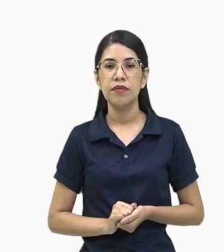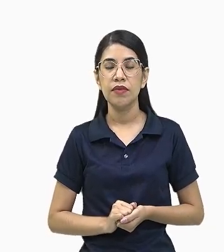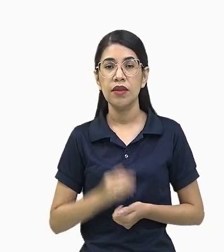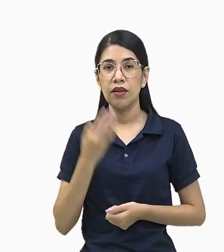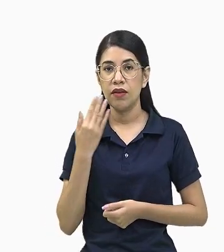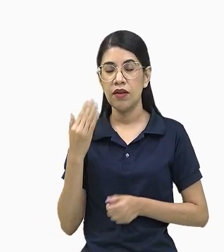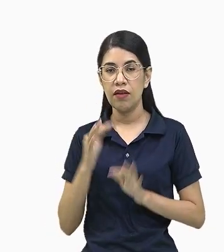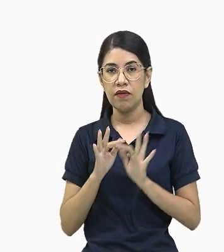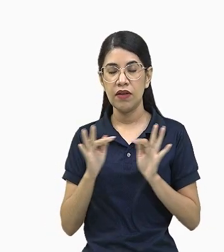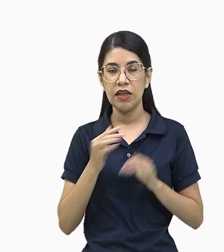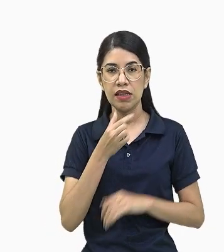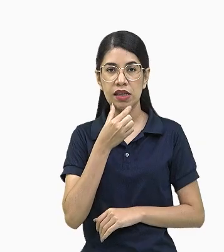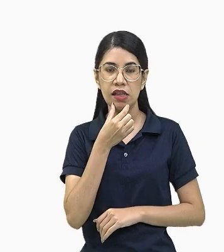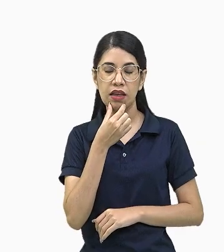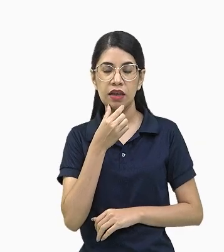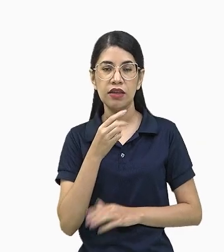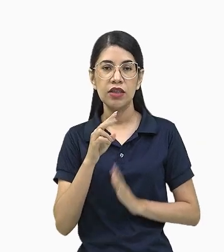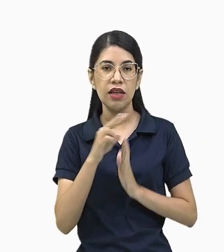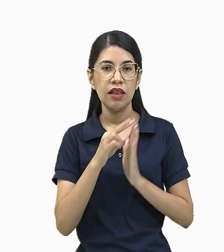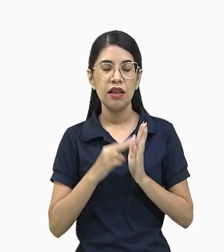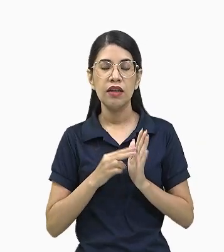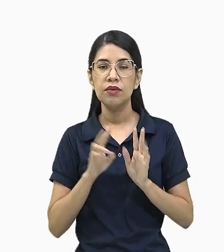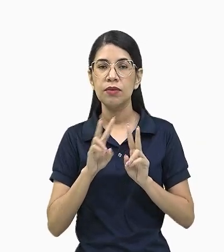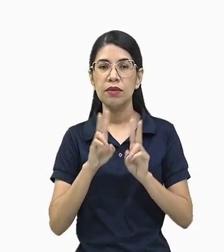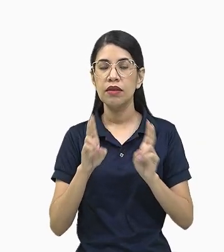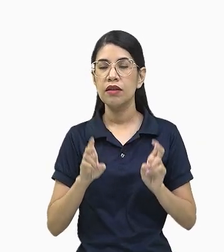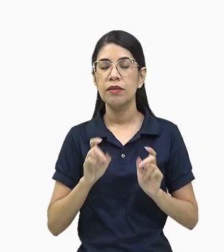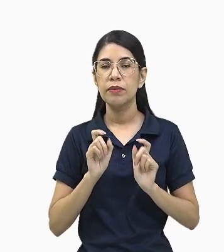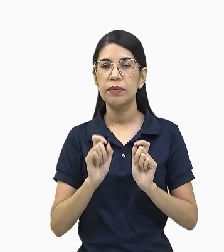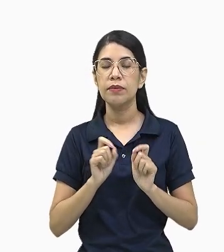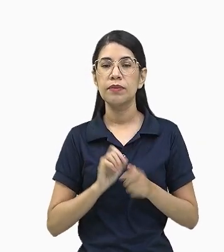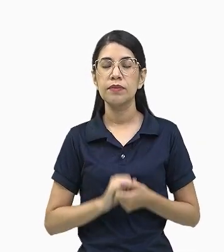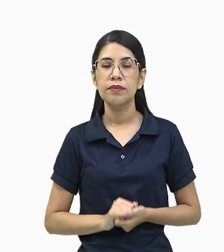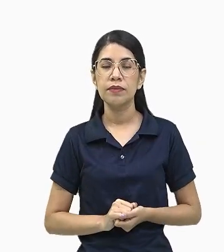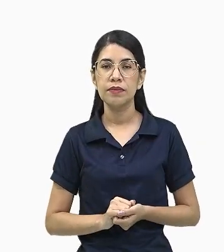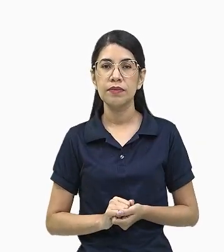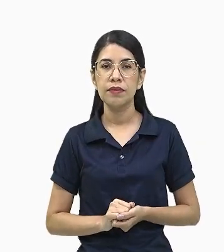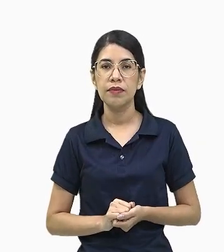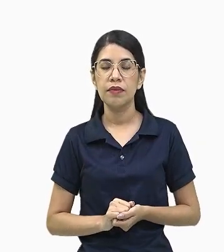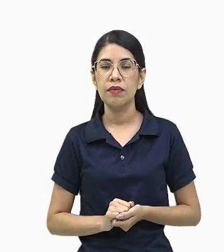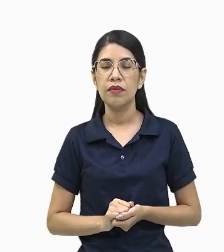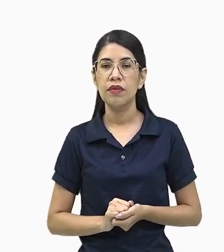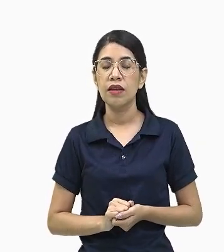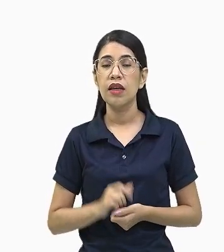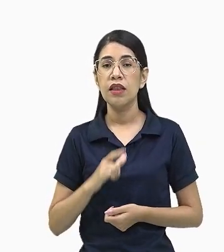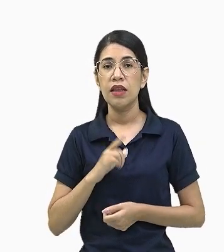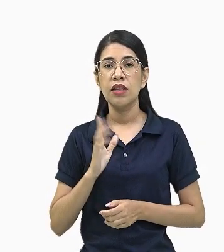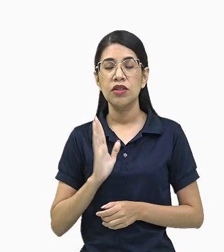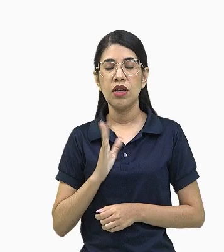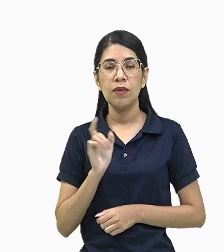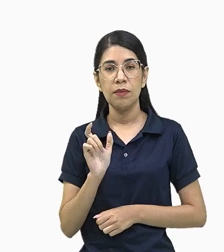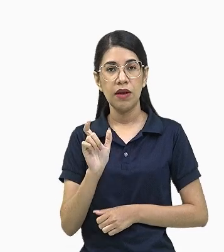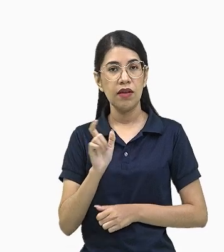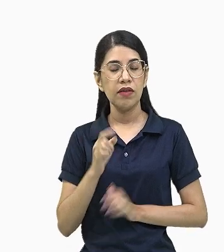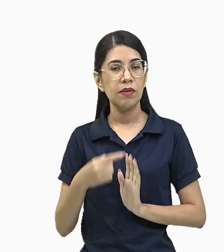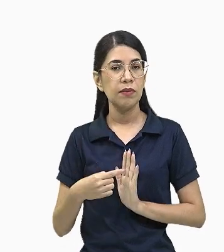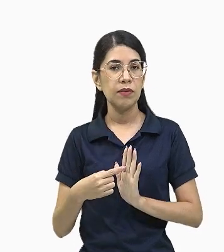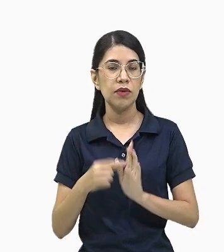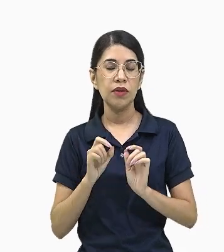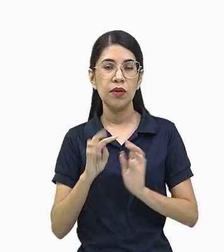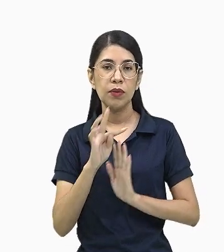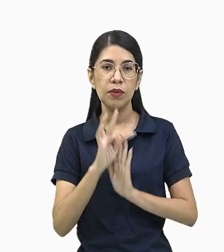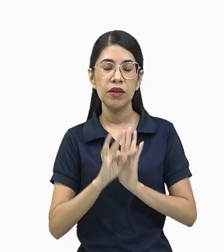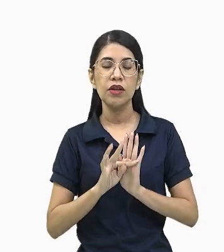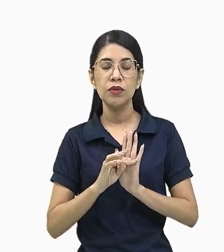Yesterday at the park. Aqui no título nós já temos uma palavra que identifica que esse texto está